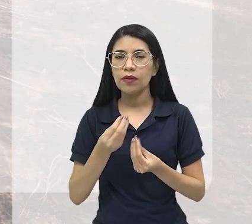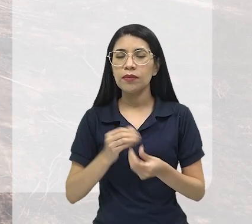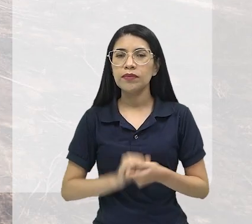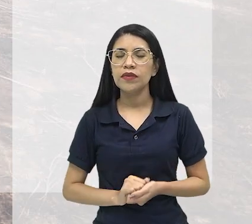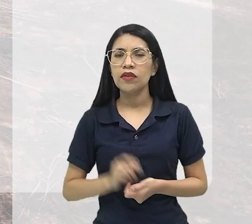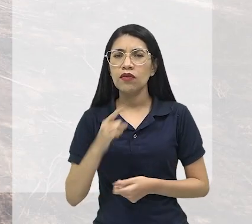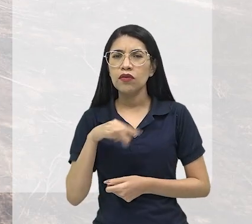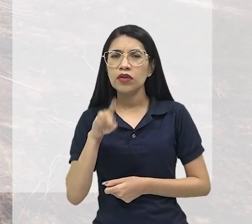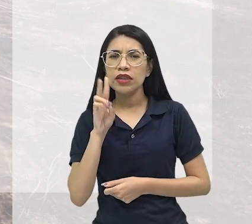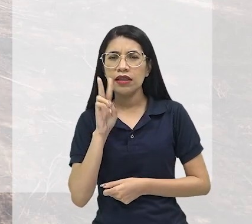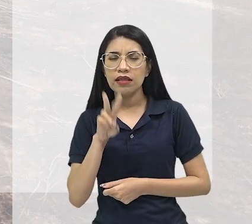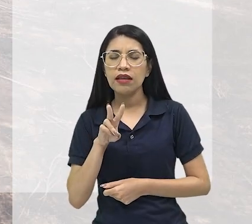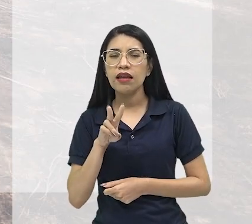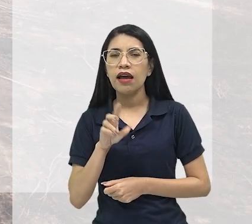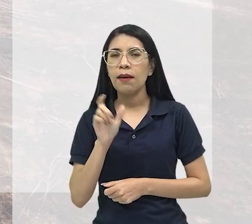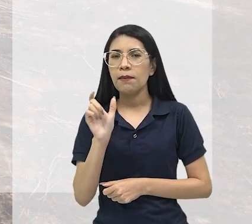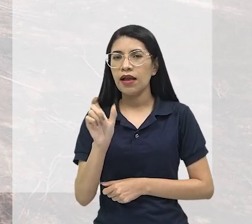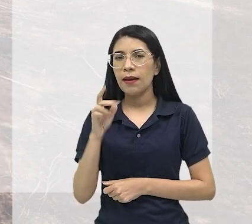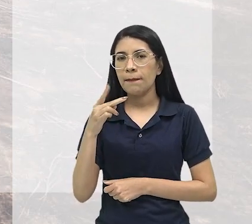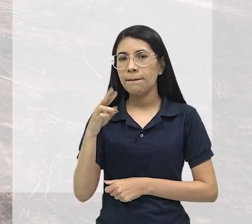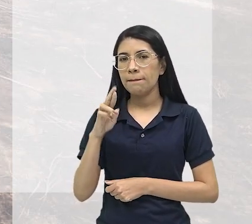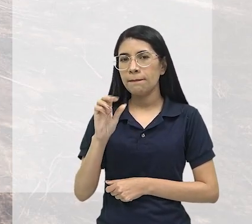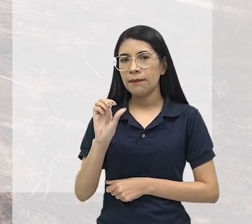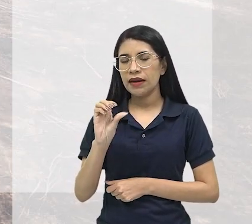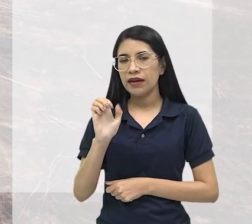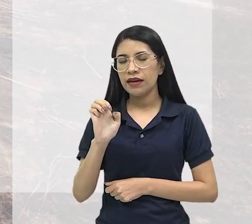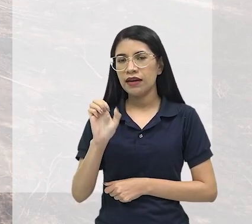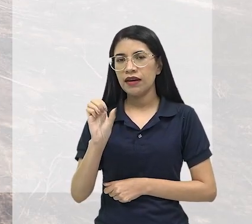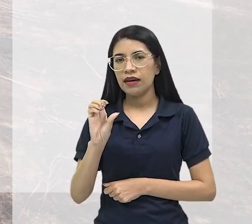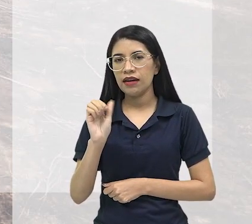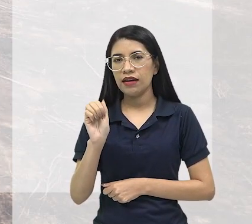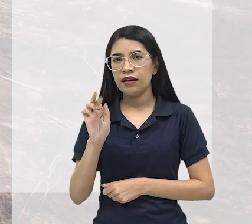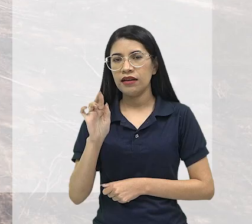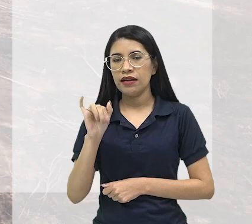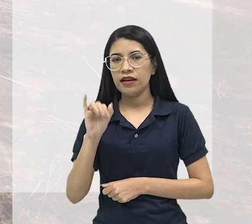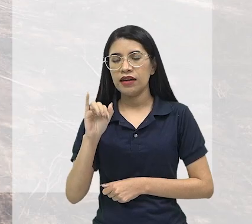quando você lê precarização, o que você pensa? O que é